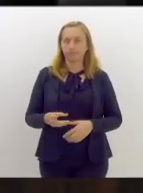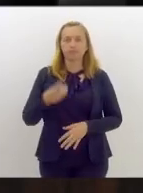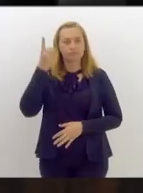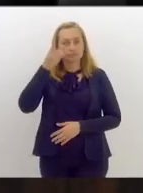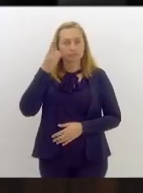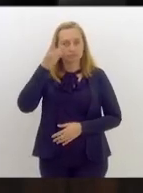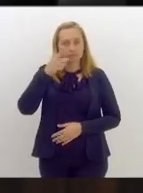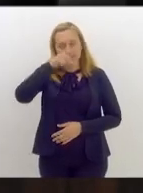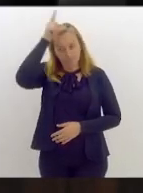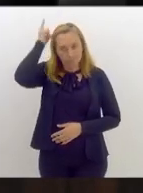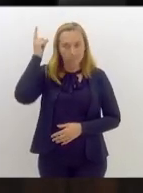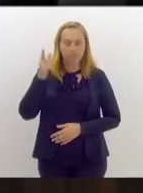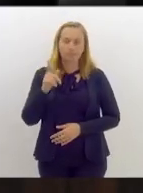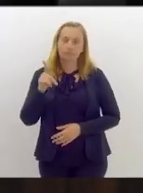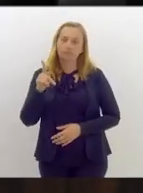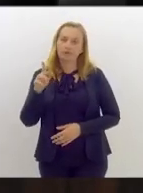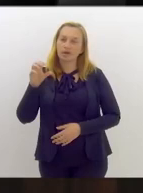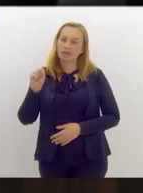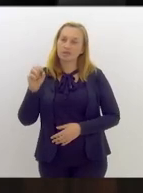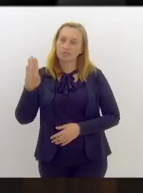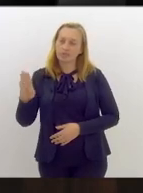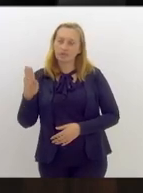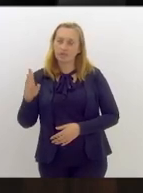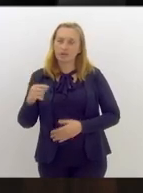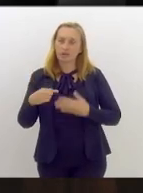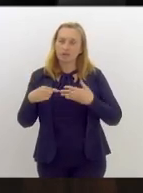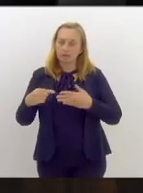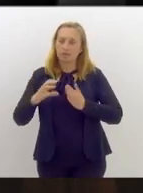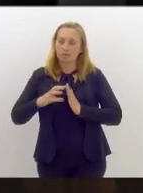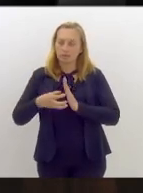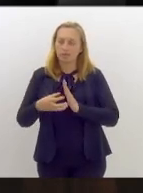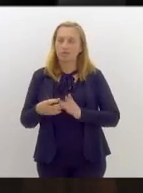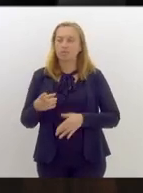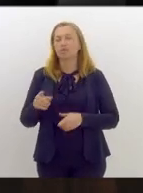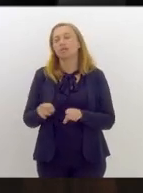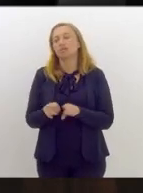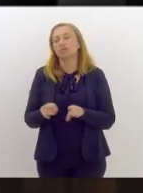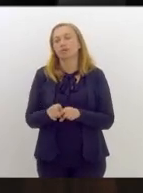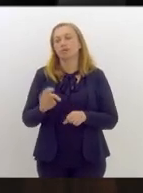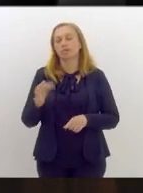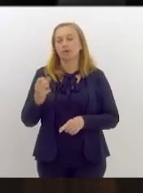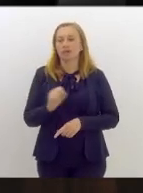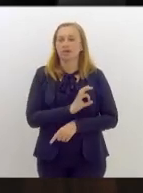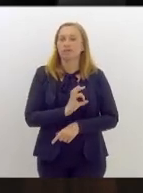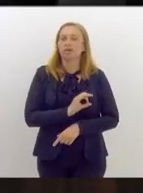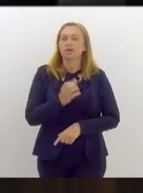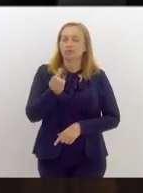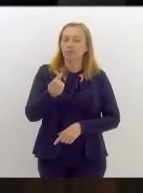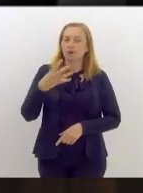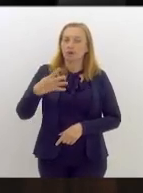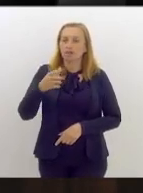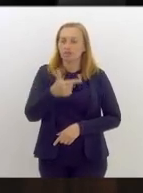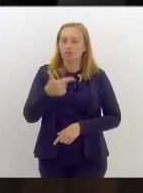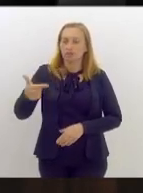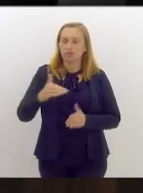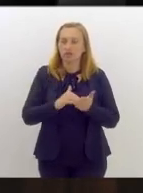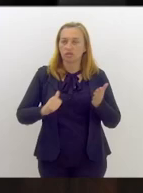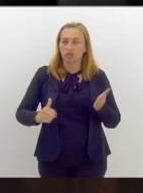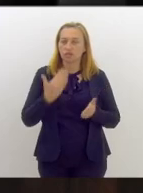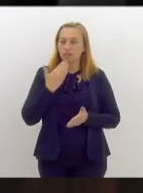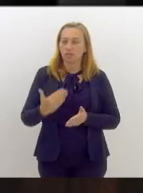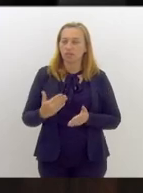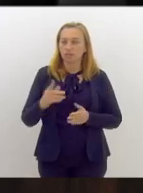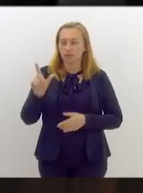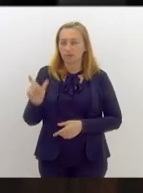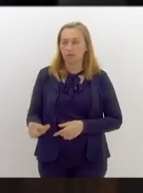Luiz Paulo, PSB, PSOL e Marta. Projeto de resolução 1664 de 22, retirado a pedido do autor.